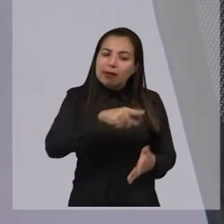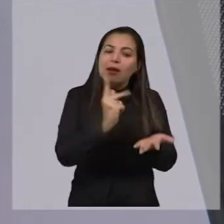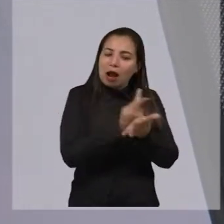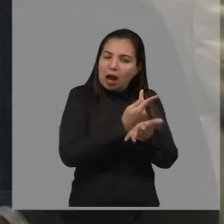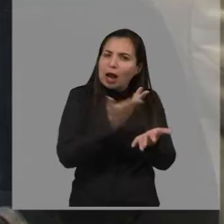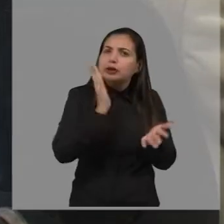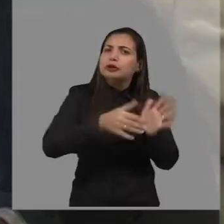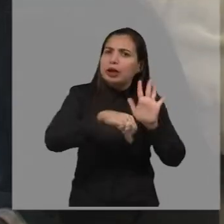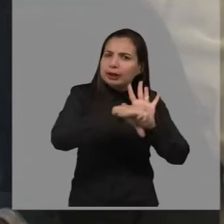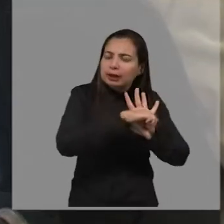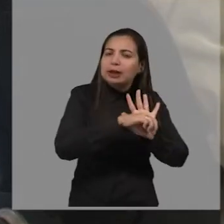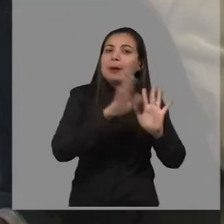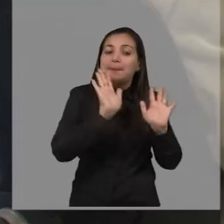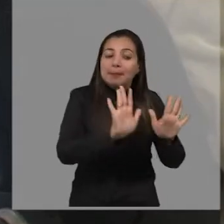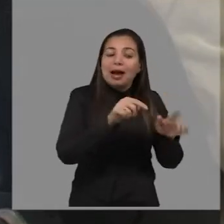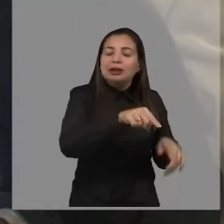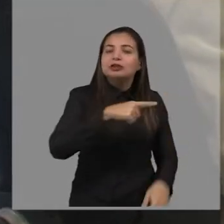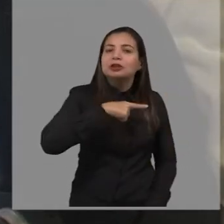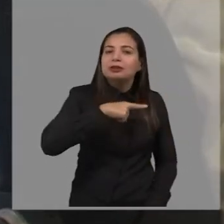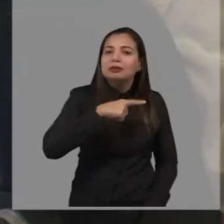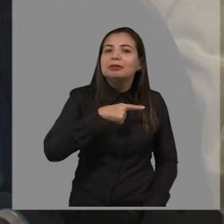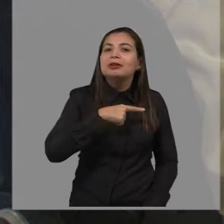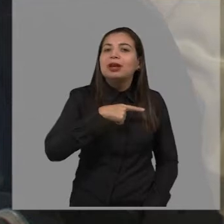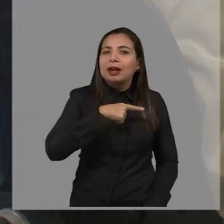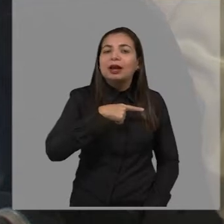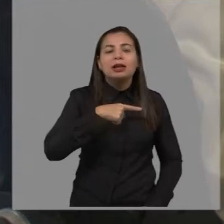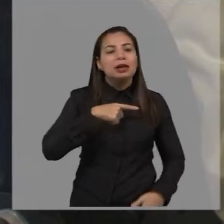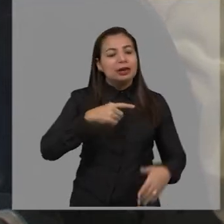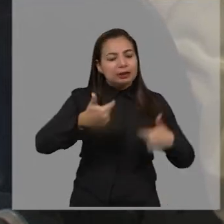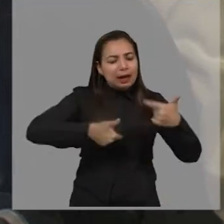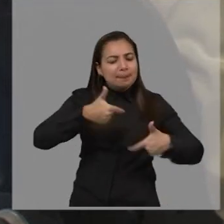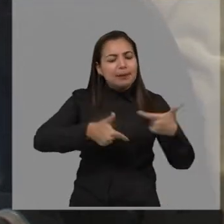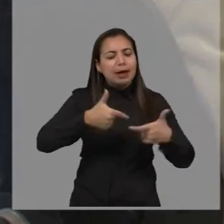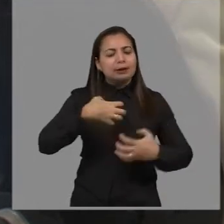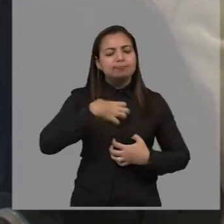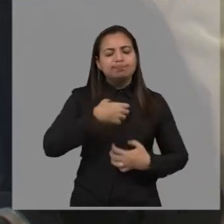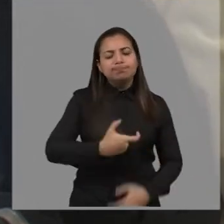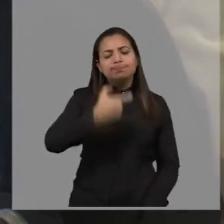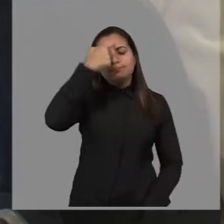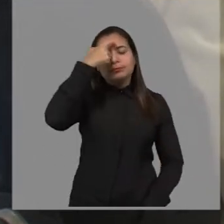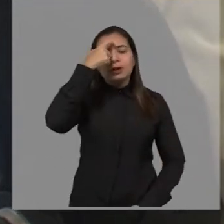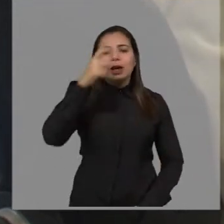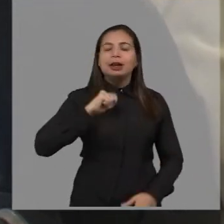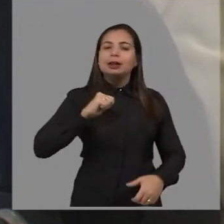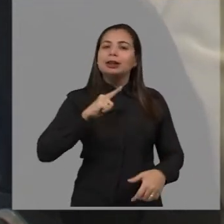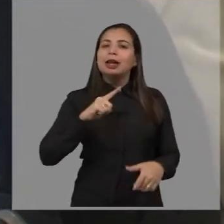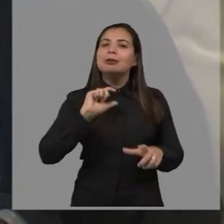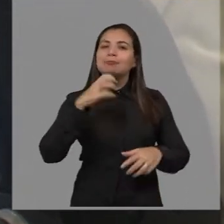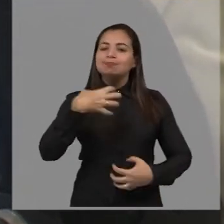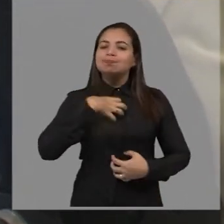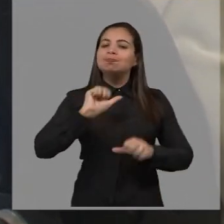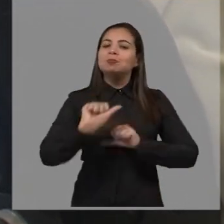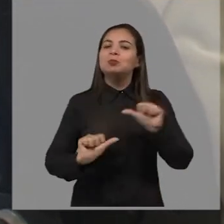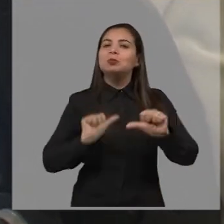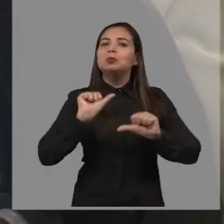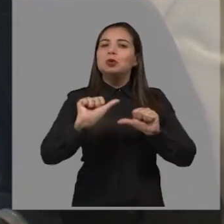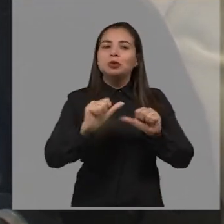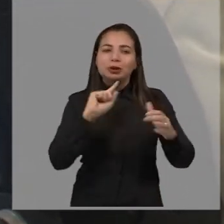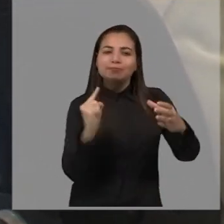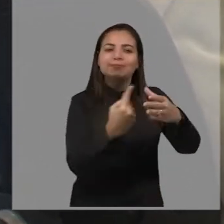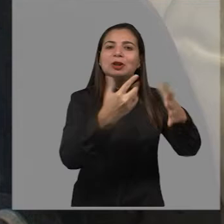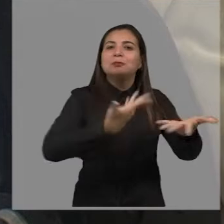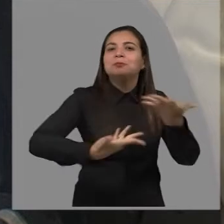caminho, erraram e pagam a sua conta com a sociedade e saem recuperadas. Outras, segundo entende o Jacobs, não